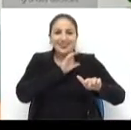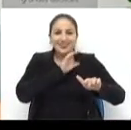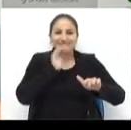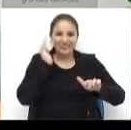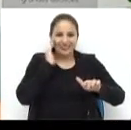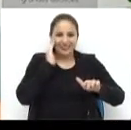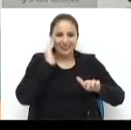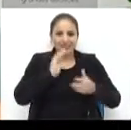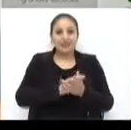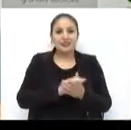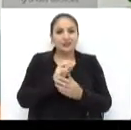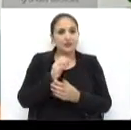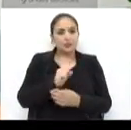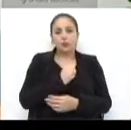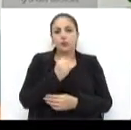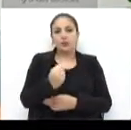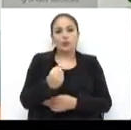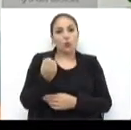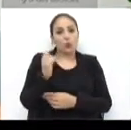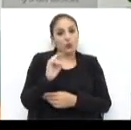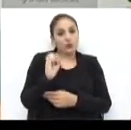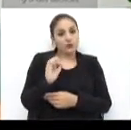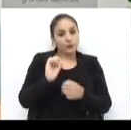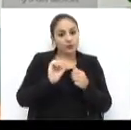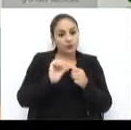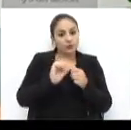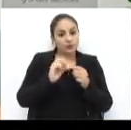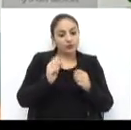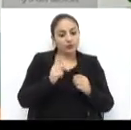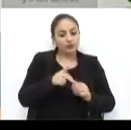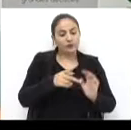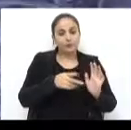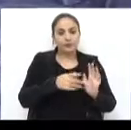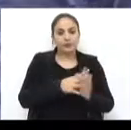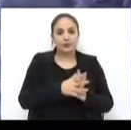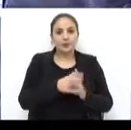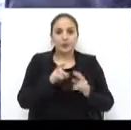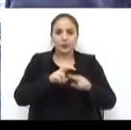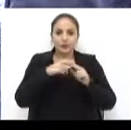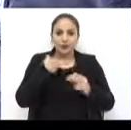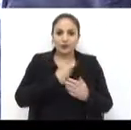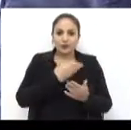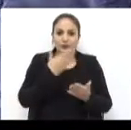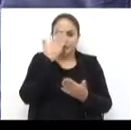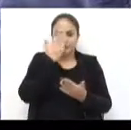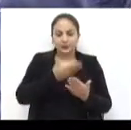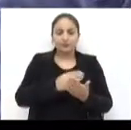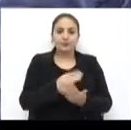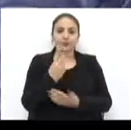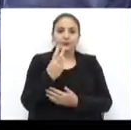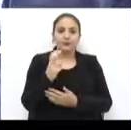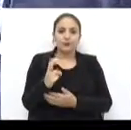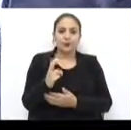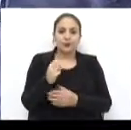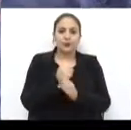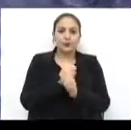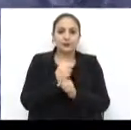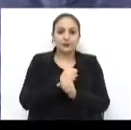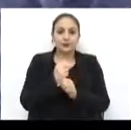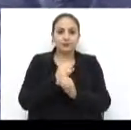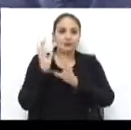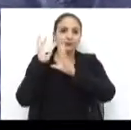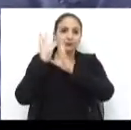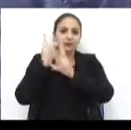a menos que a pessoa fizesse propositalmente. Por isso nós acreditamos. Em 35 anos de história, a Termopiso